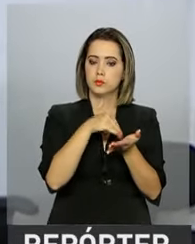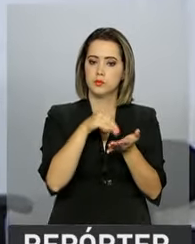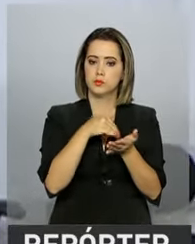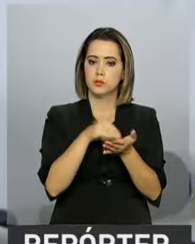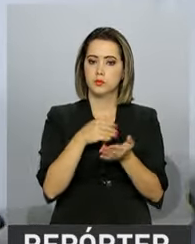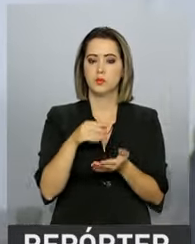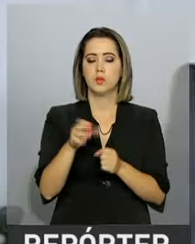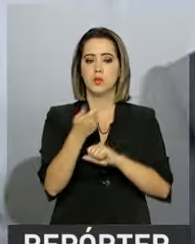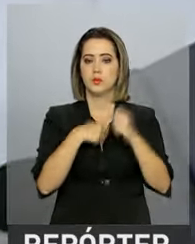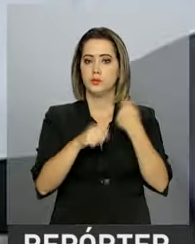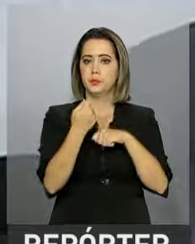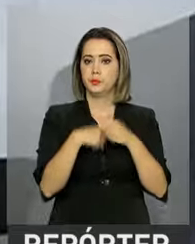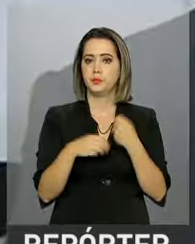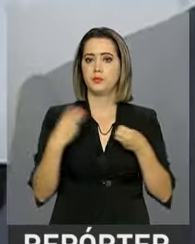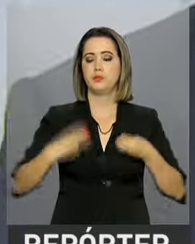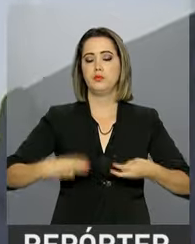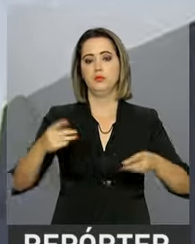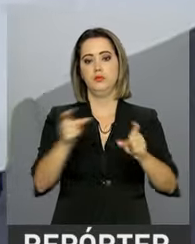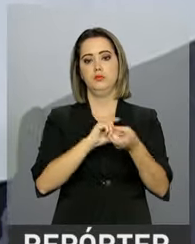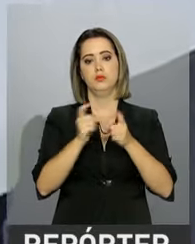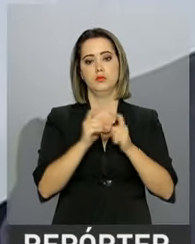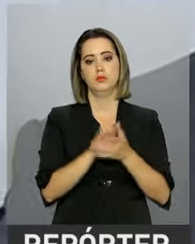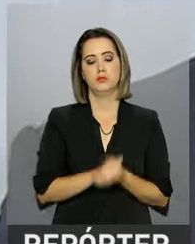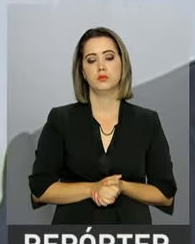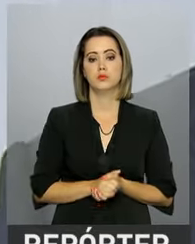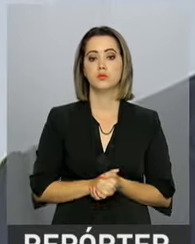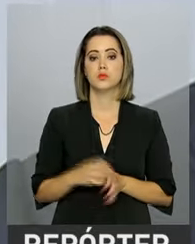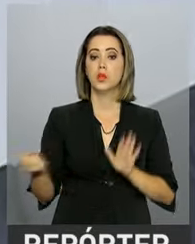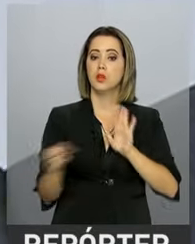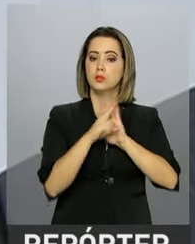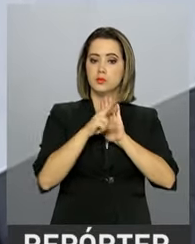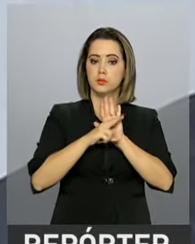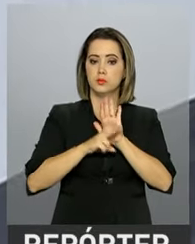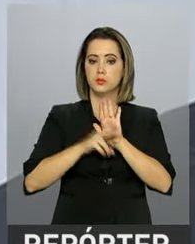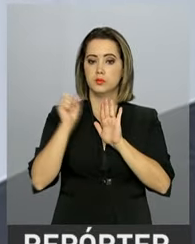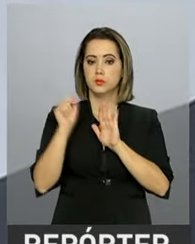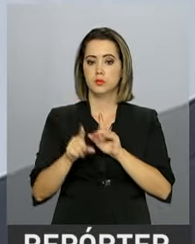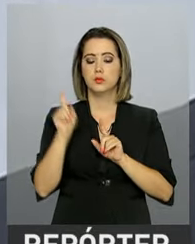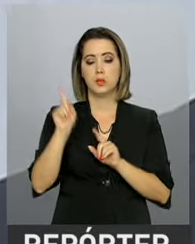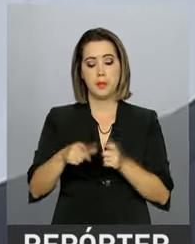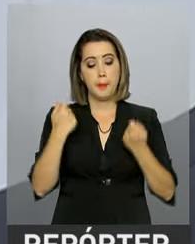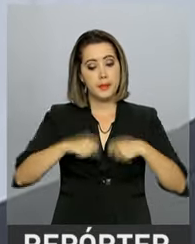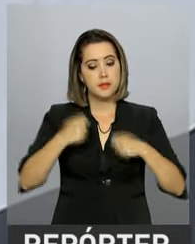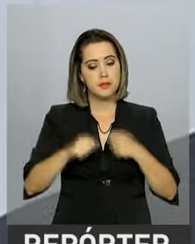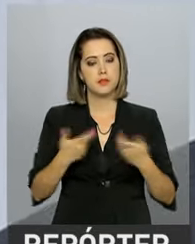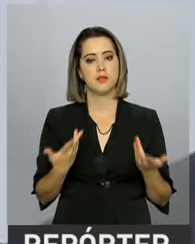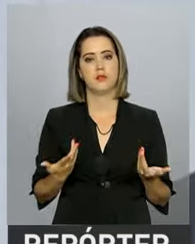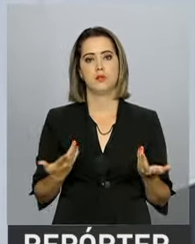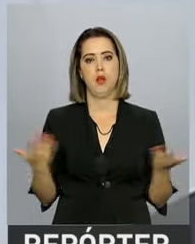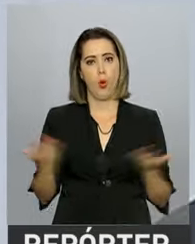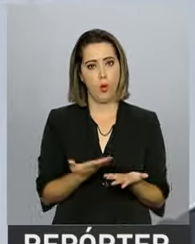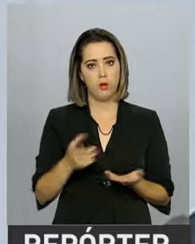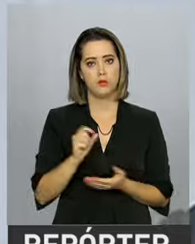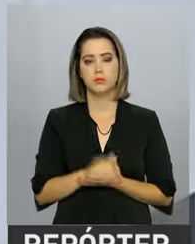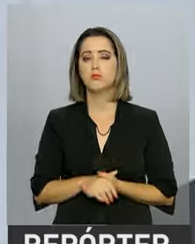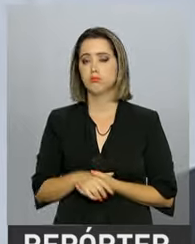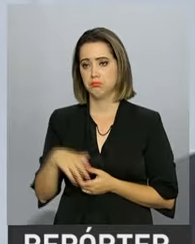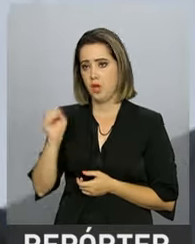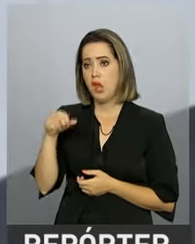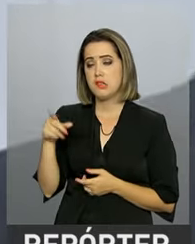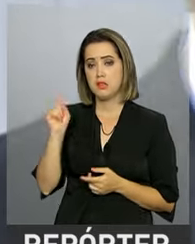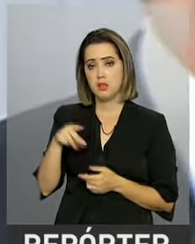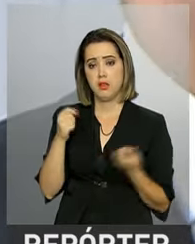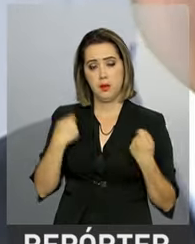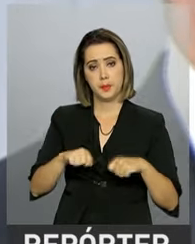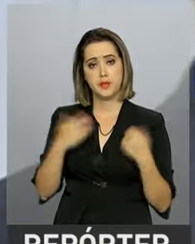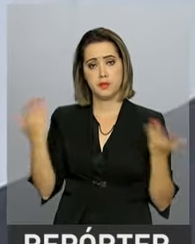acompanhamento econômico do Ministério da Fazenda a reforma é necessária e inadiável a reforma é essencial inadiável porque o